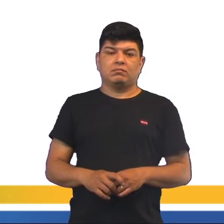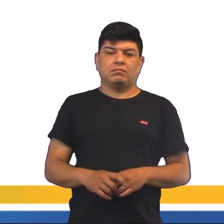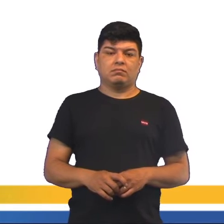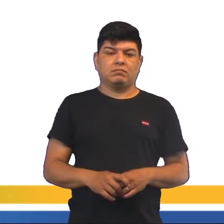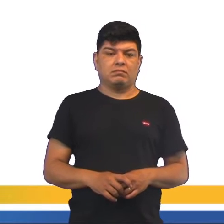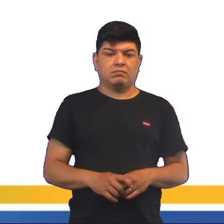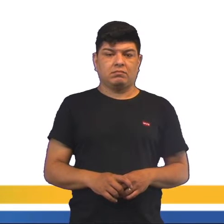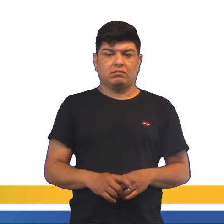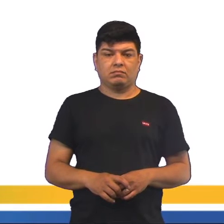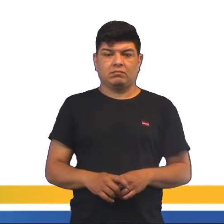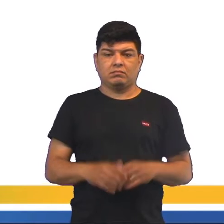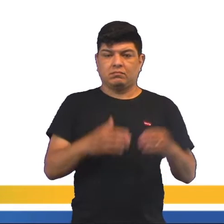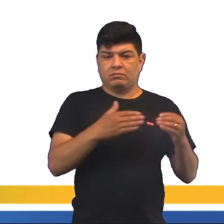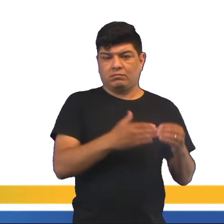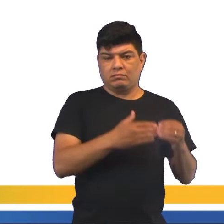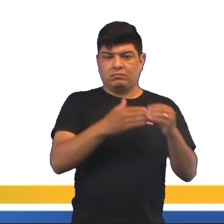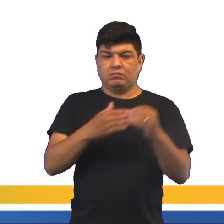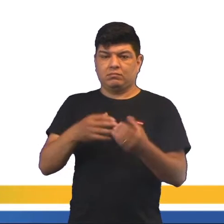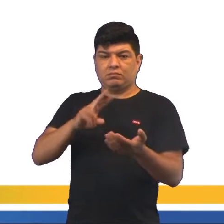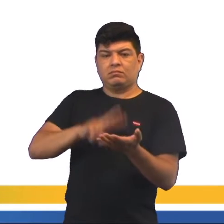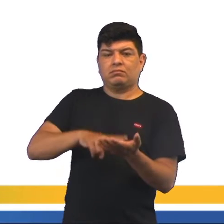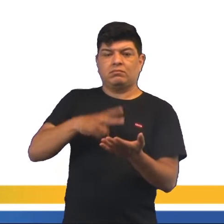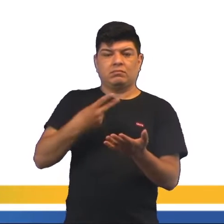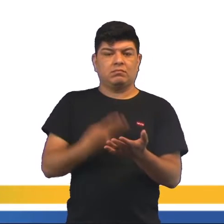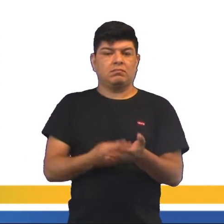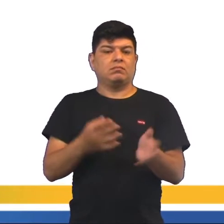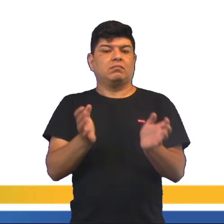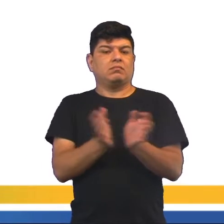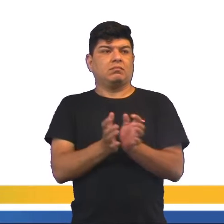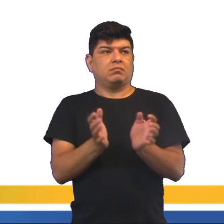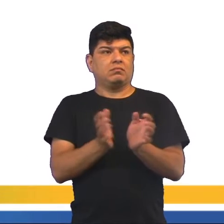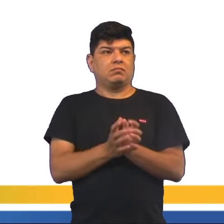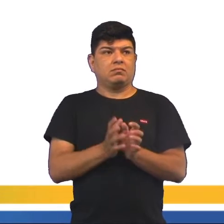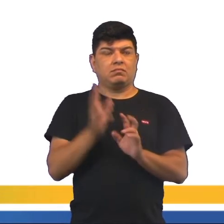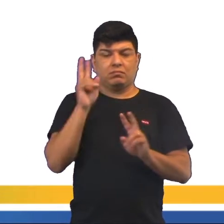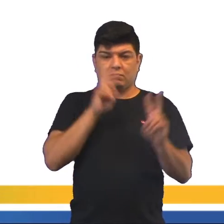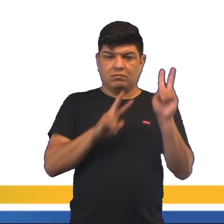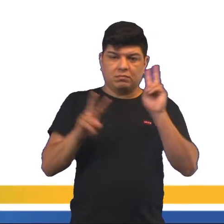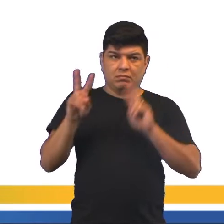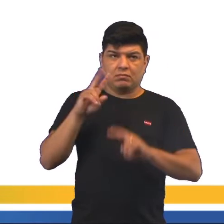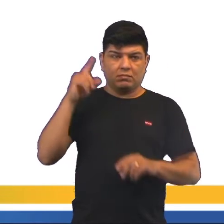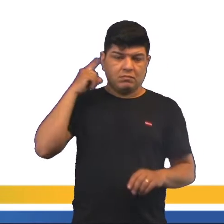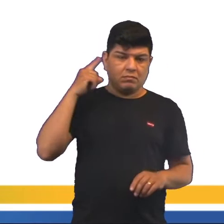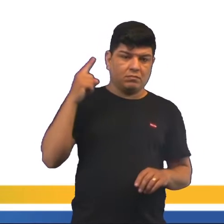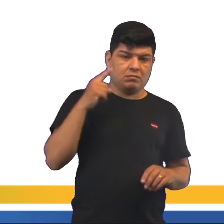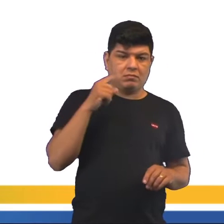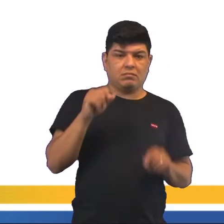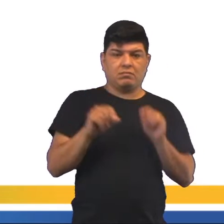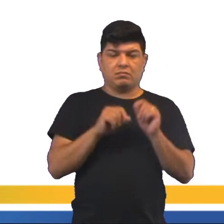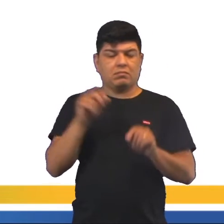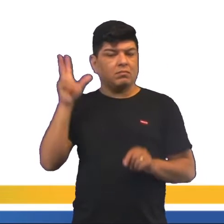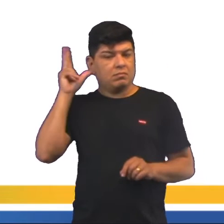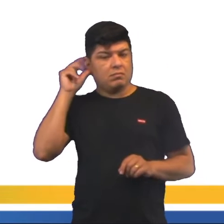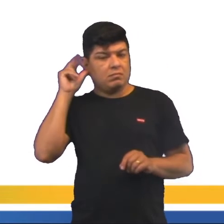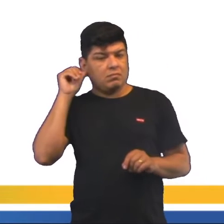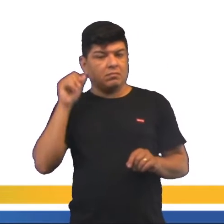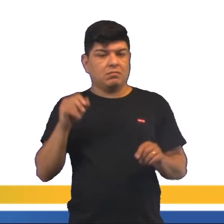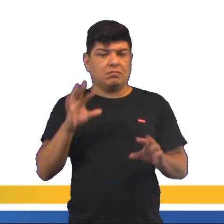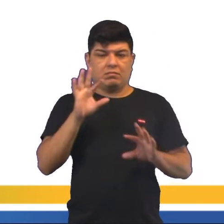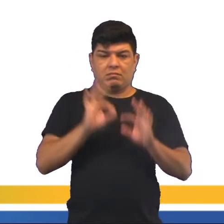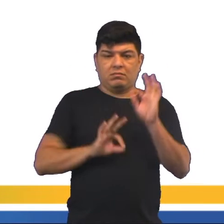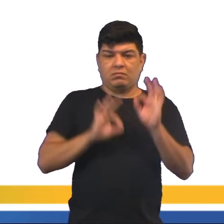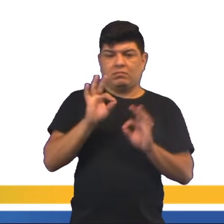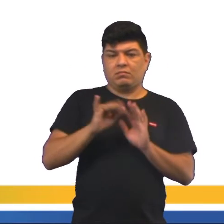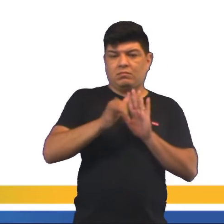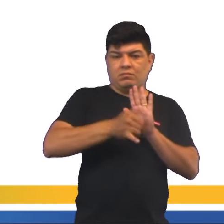nós recebemos essa imagem como nós a entendemos, atuando na narrativa audiovisual,